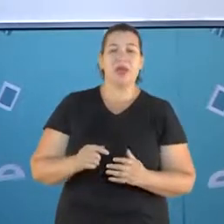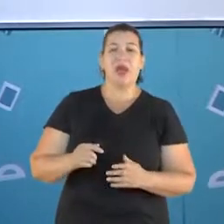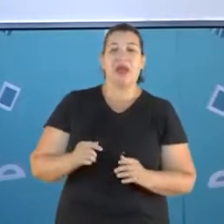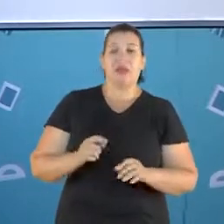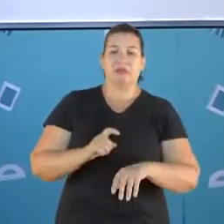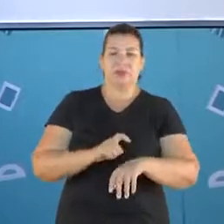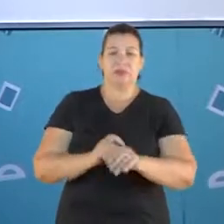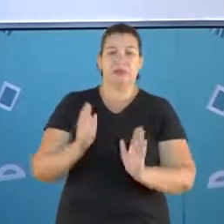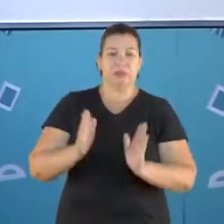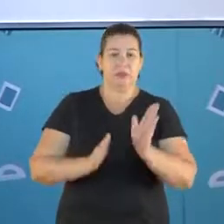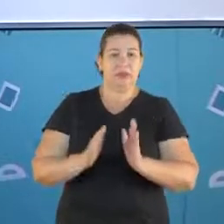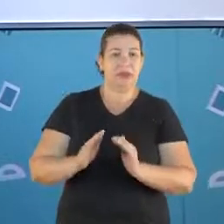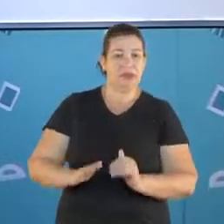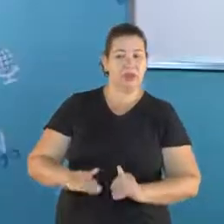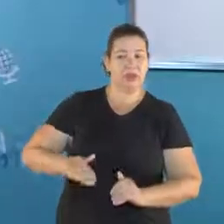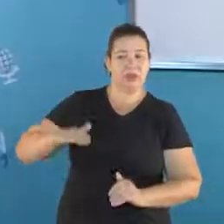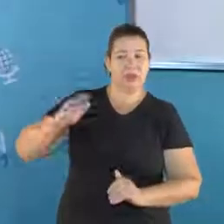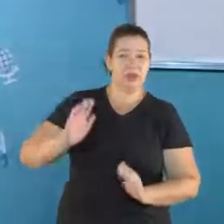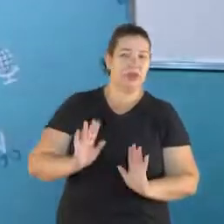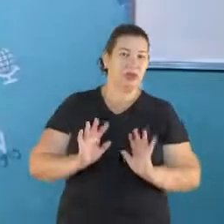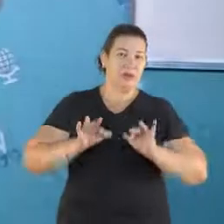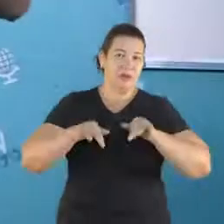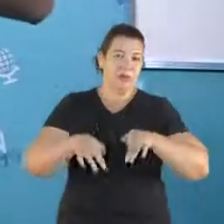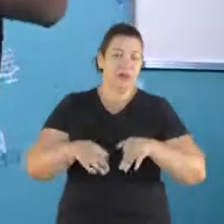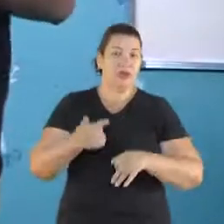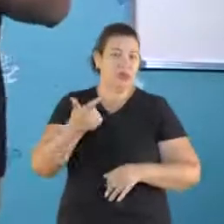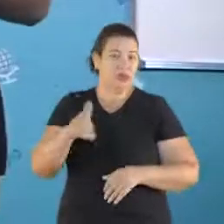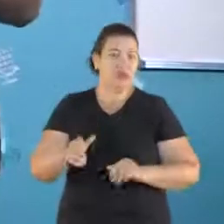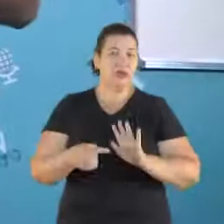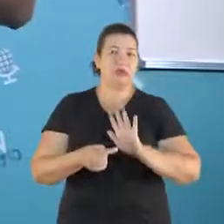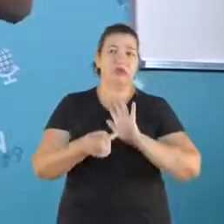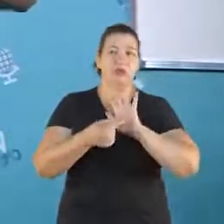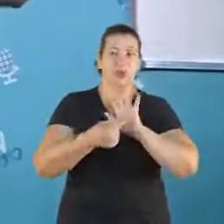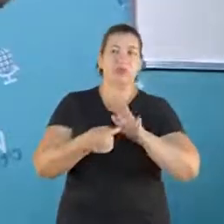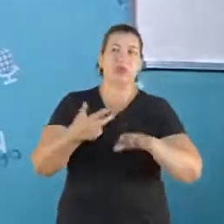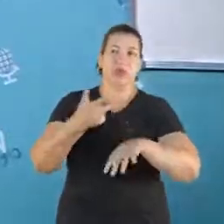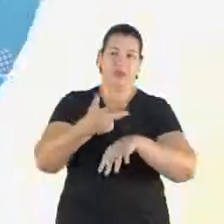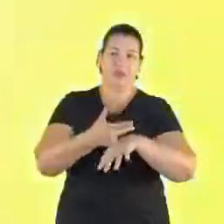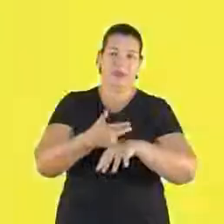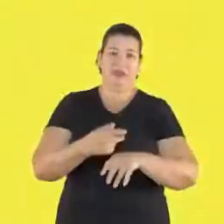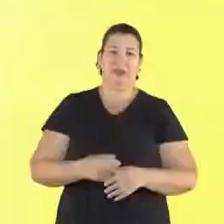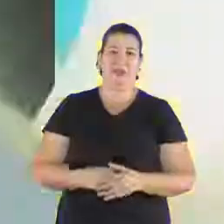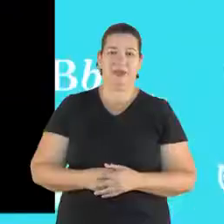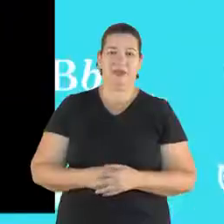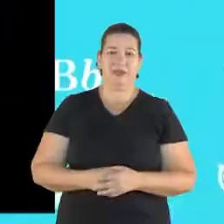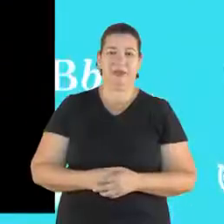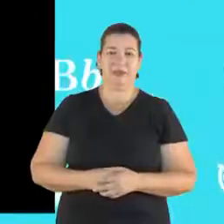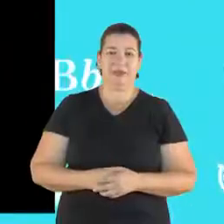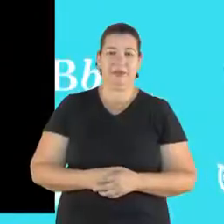de crescimento ela já está chegando ali ao seu fim. Então nós vamos assistir o vídeo mais uma vez para vocês entenderem.